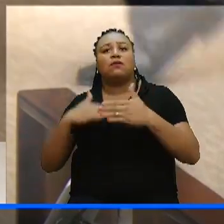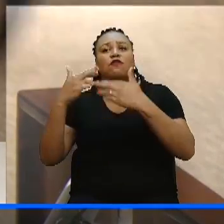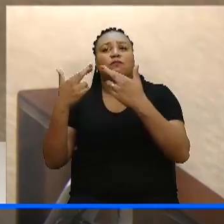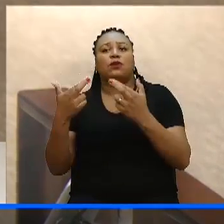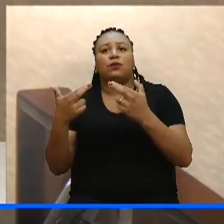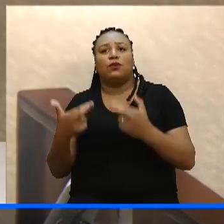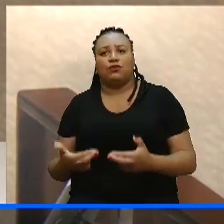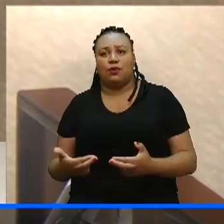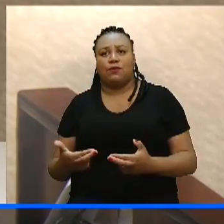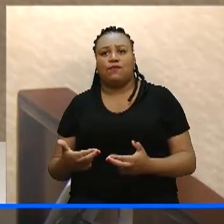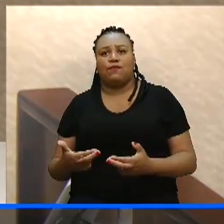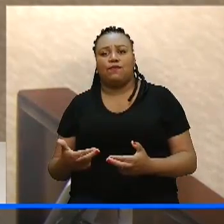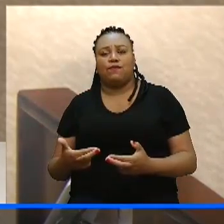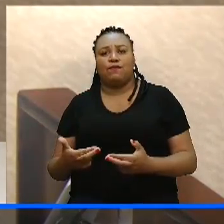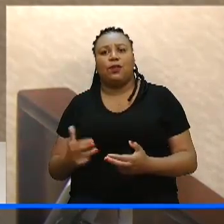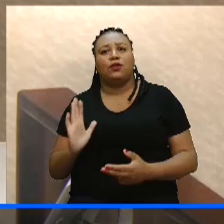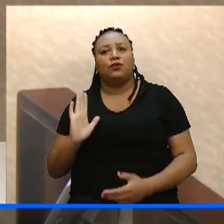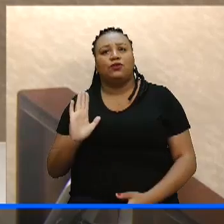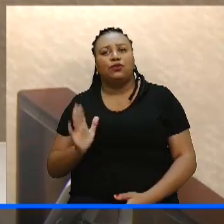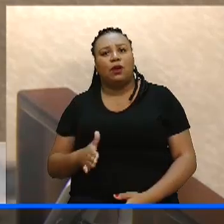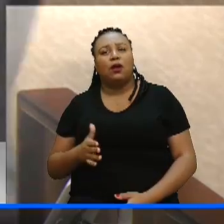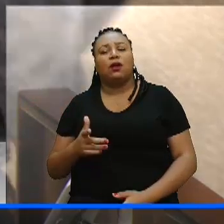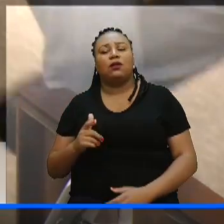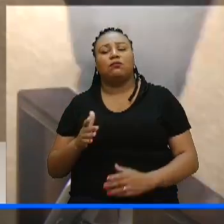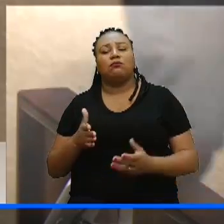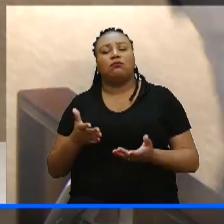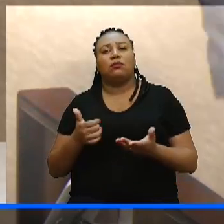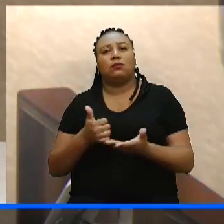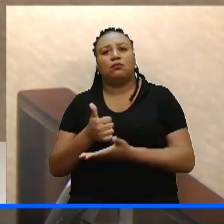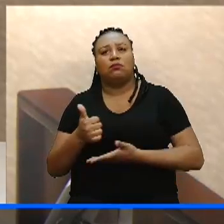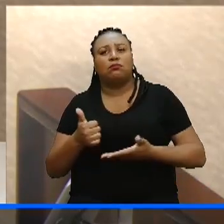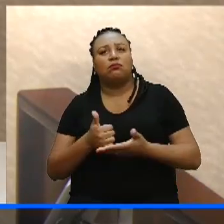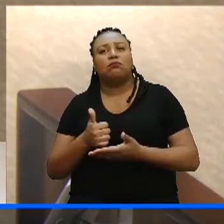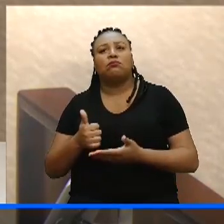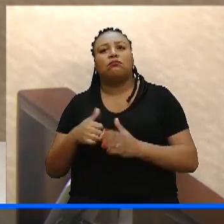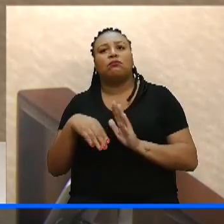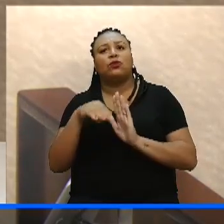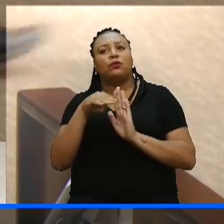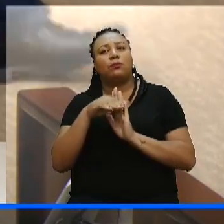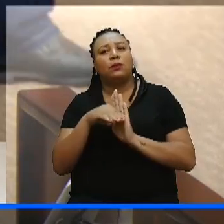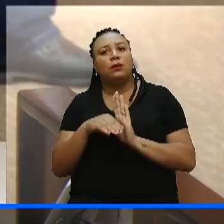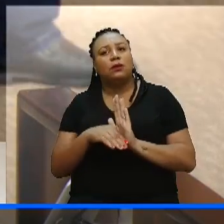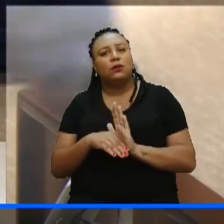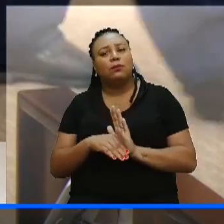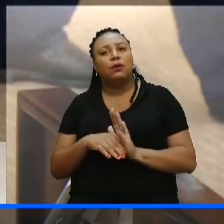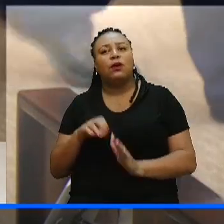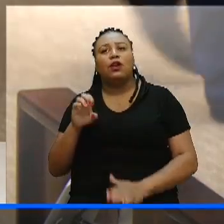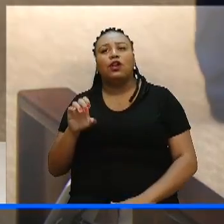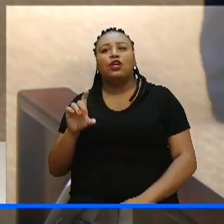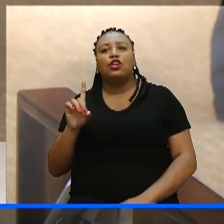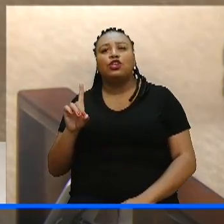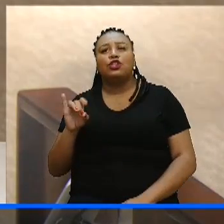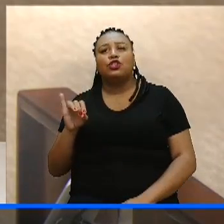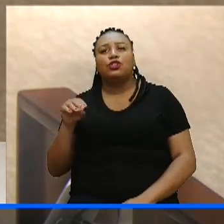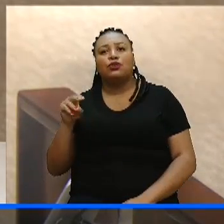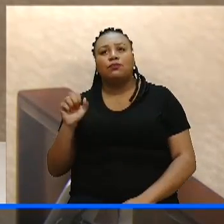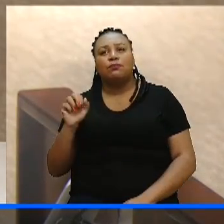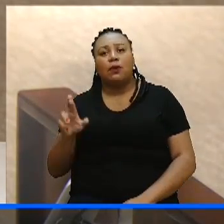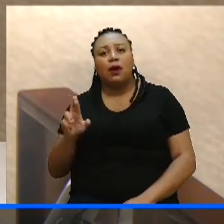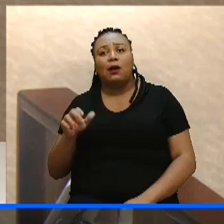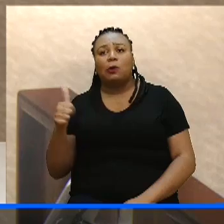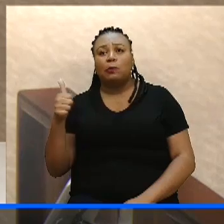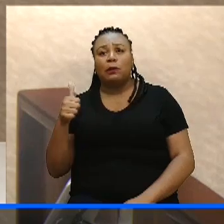regional já no seu nascedouro no seu princípio edemar fetter o primeiro presidente